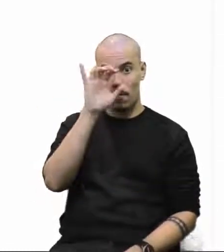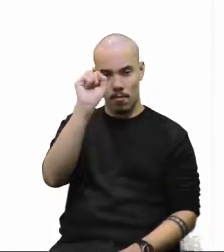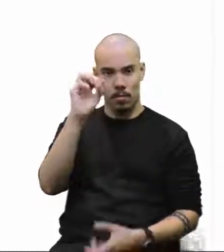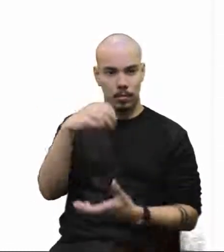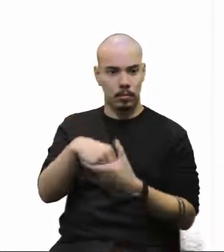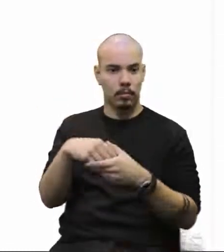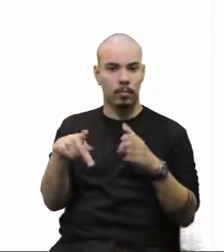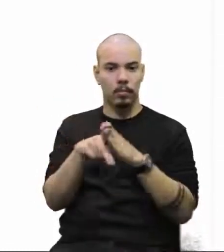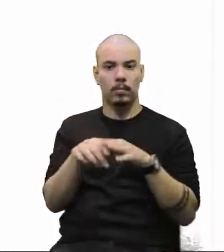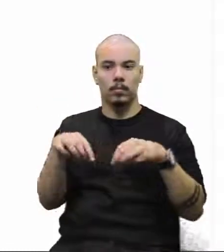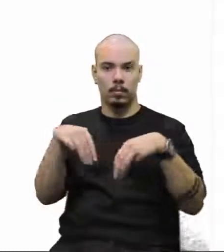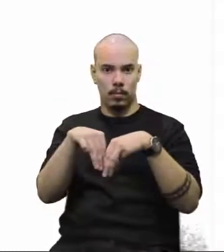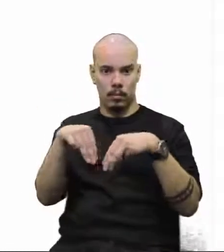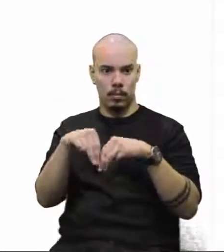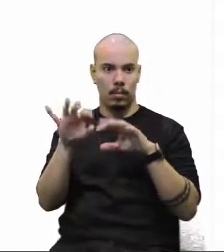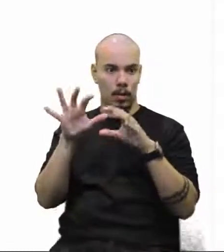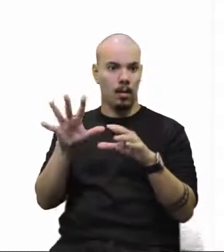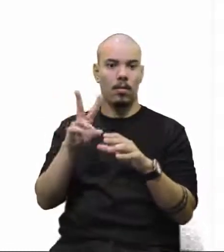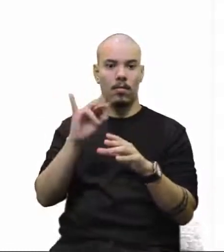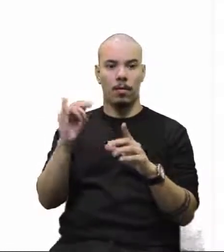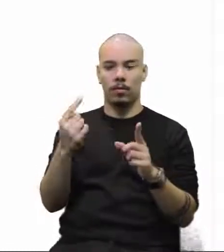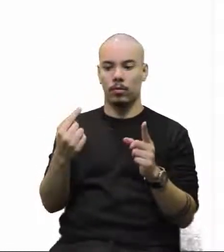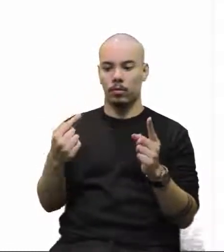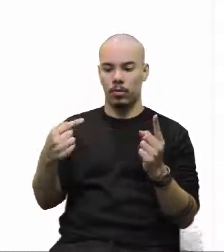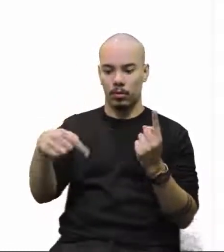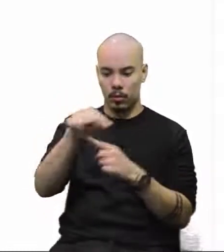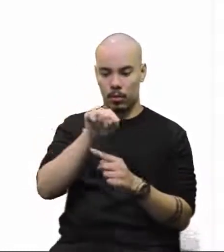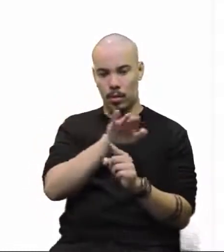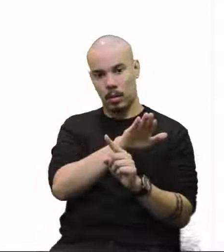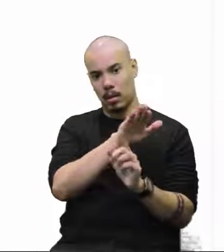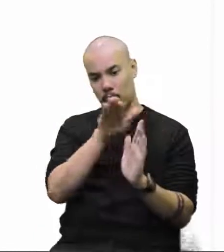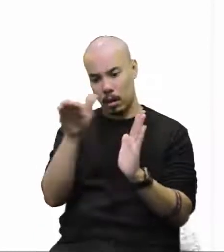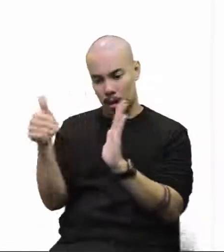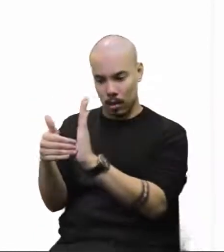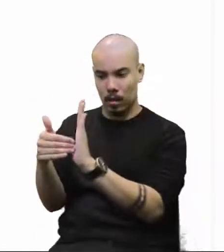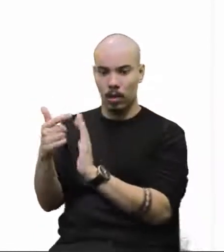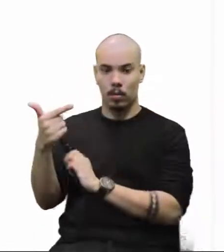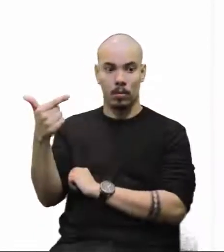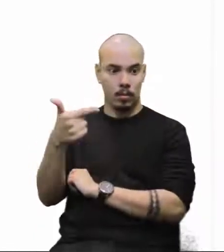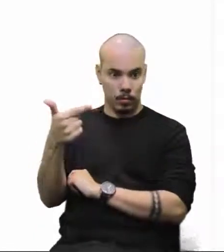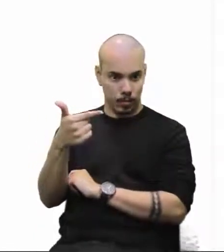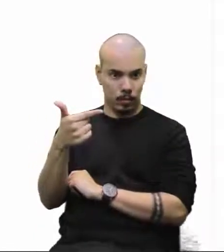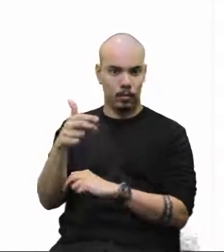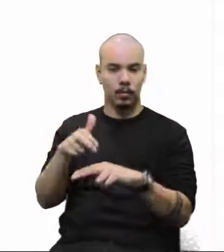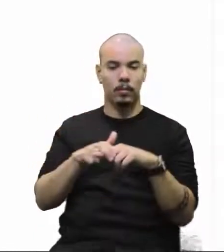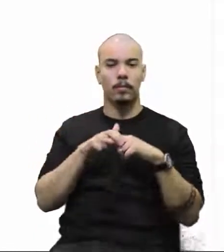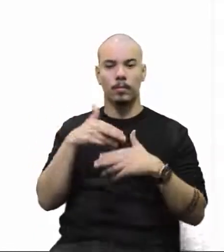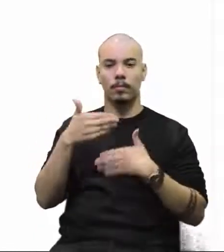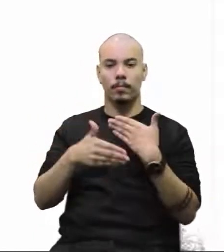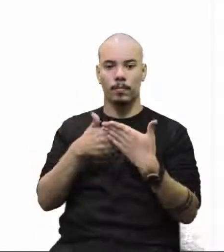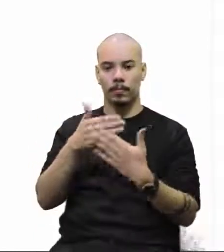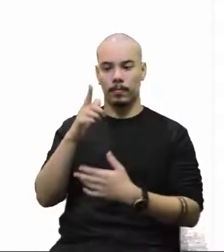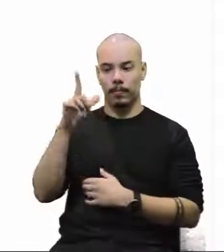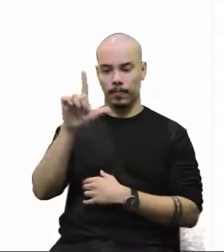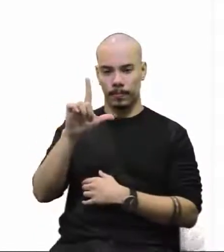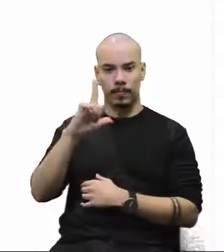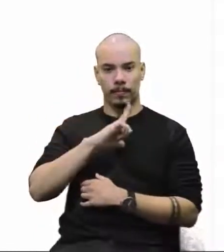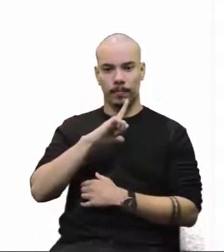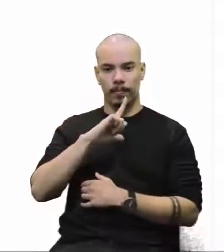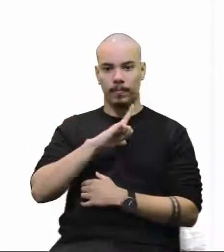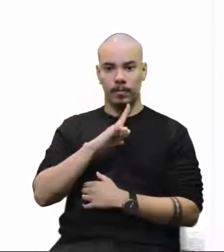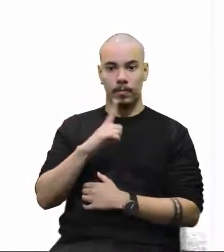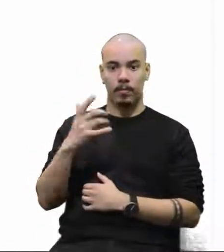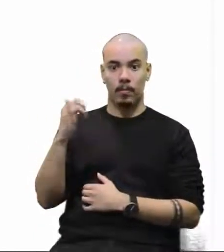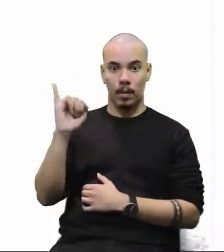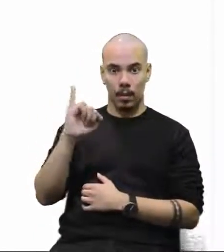magnética é perpendicular, tá? Que ela está girando até chegar no fio 2. Ao longo de um comprimento L, terá intensidade,